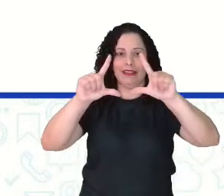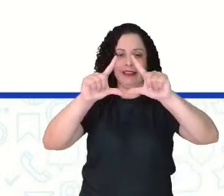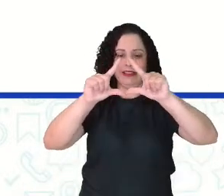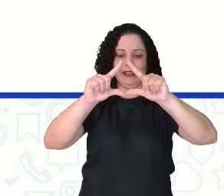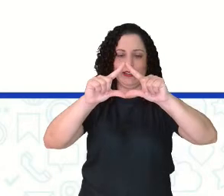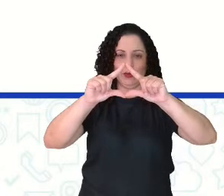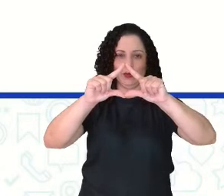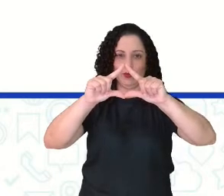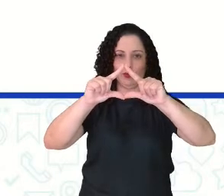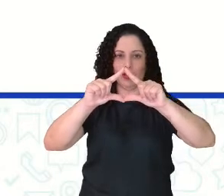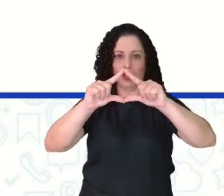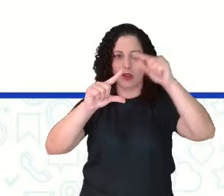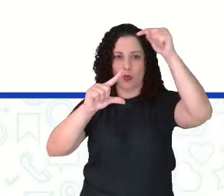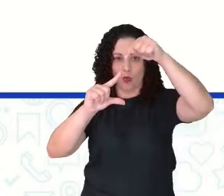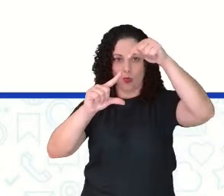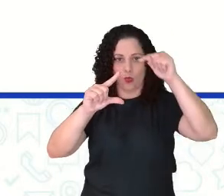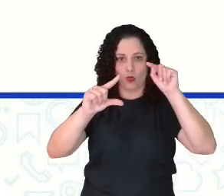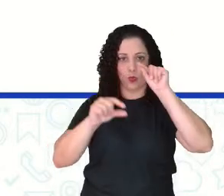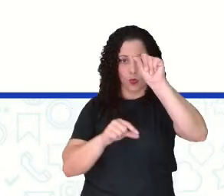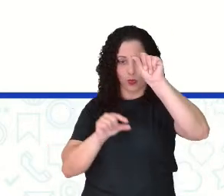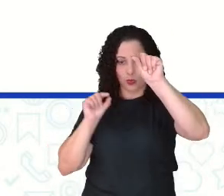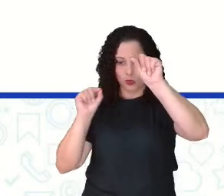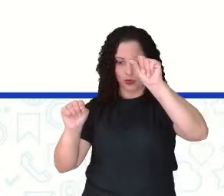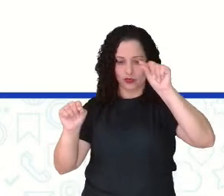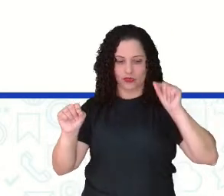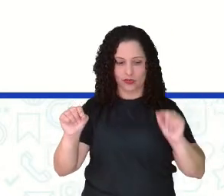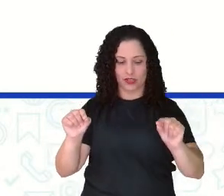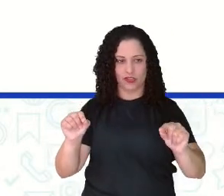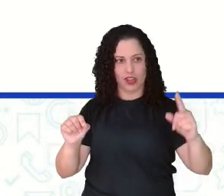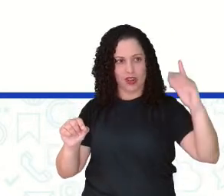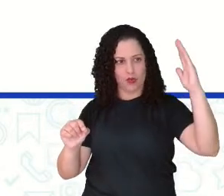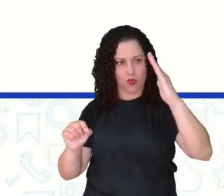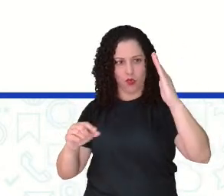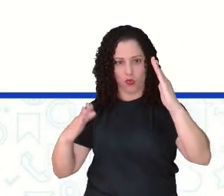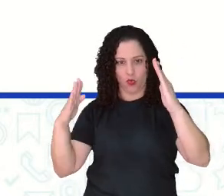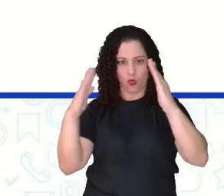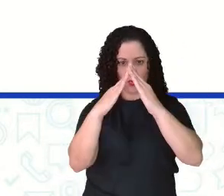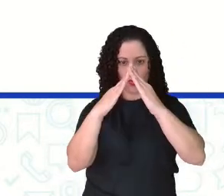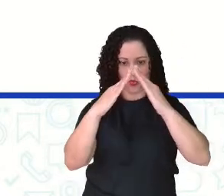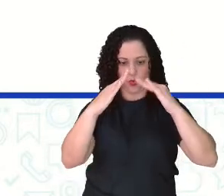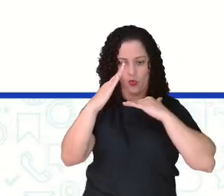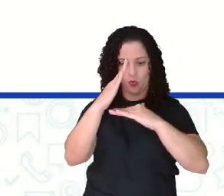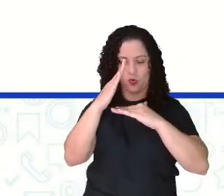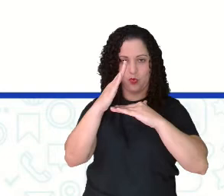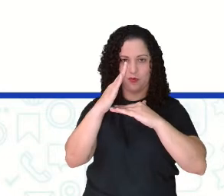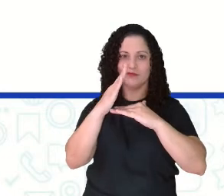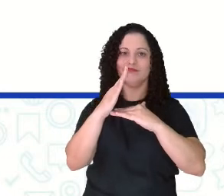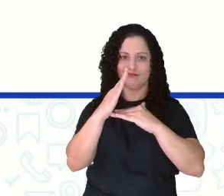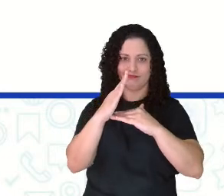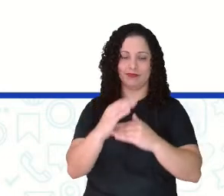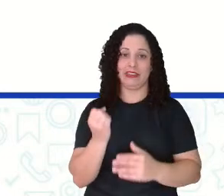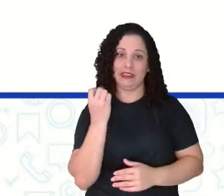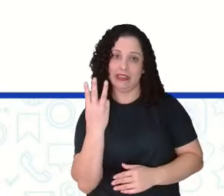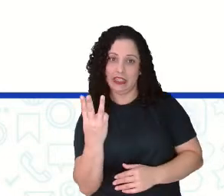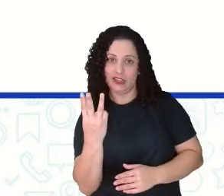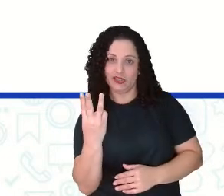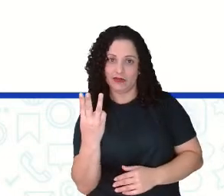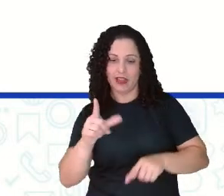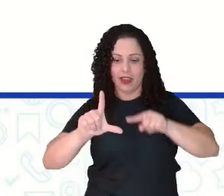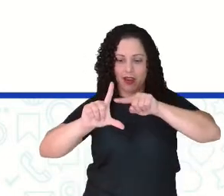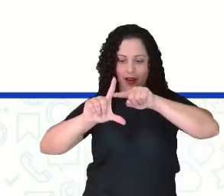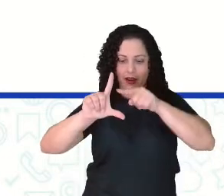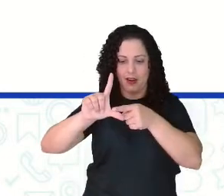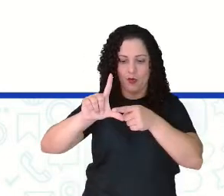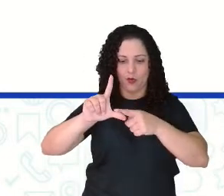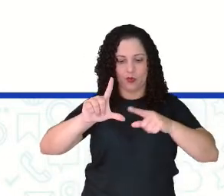triângulo, certo? Então, 3, beleza? É tri e ângulos, tá? Eu sempre